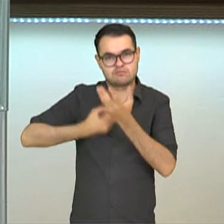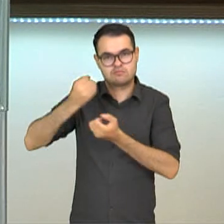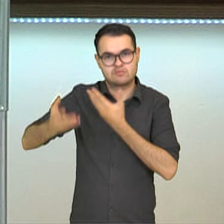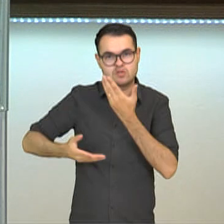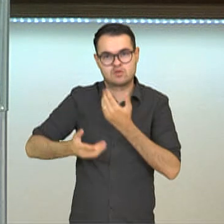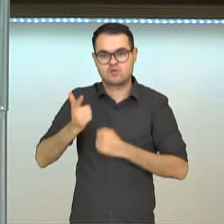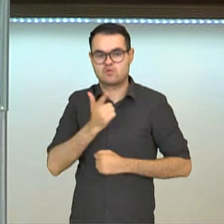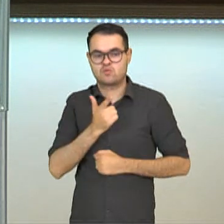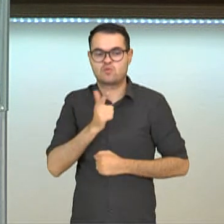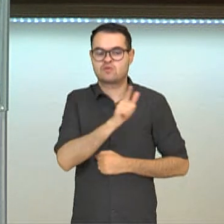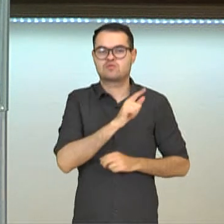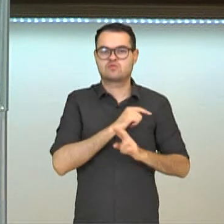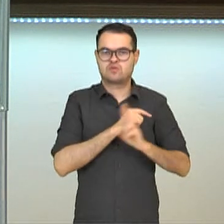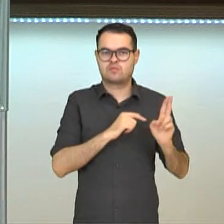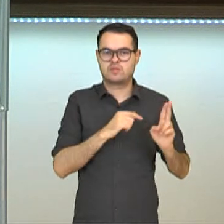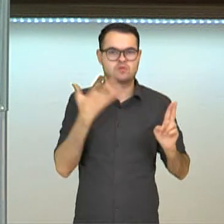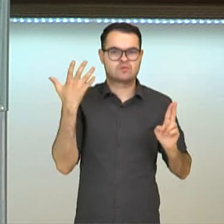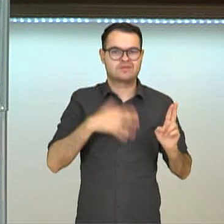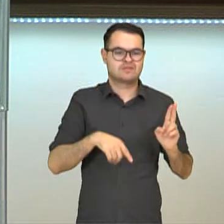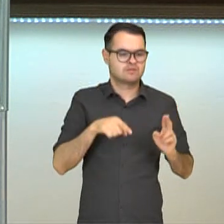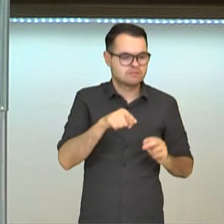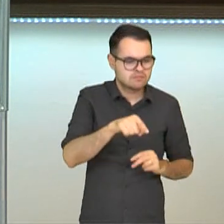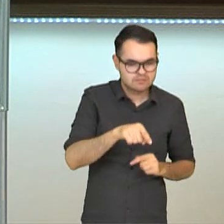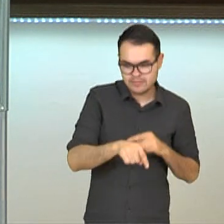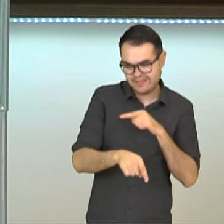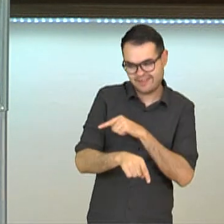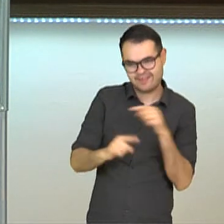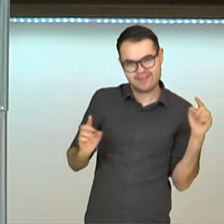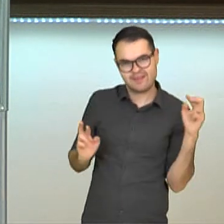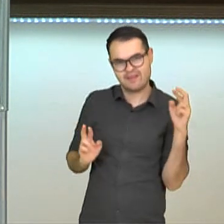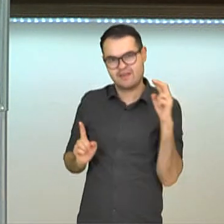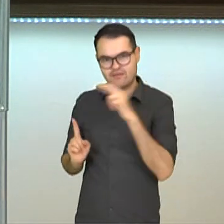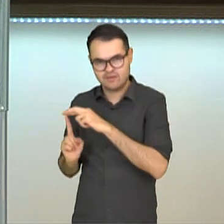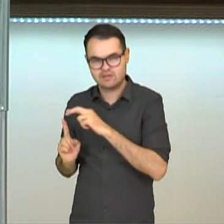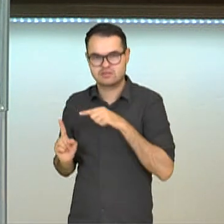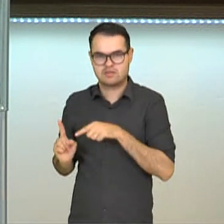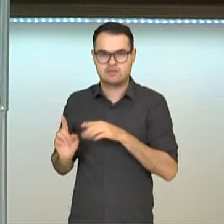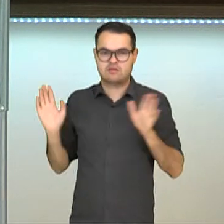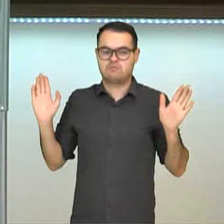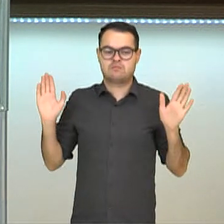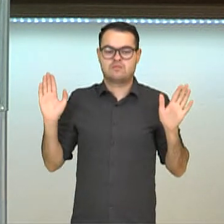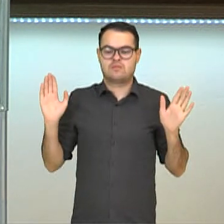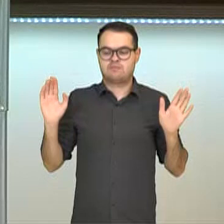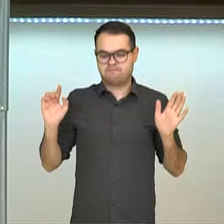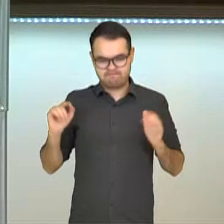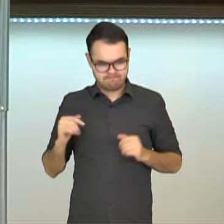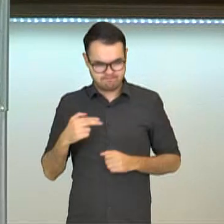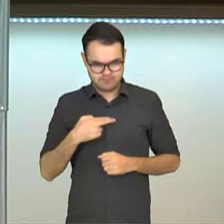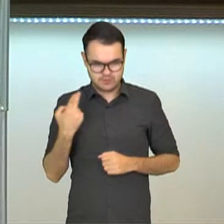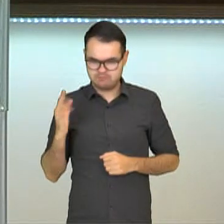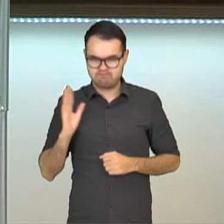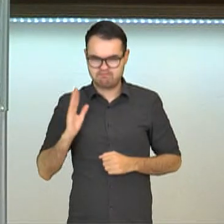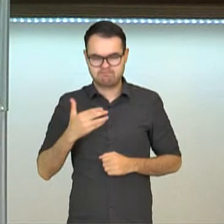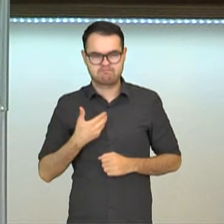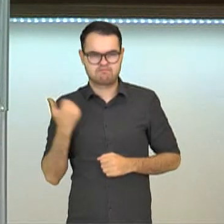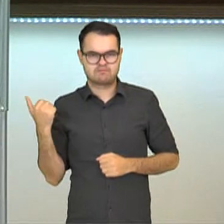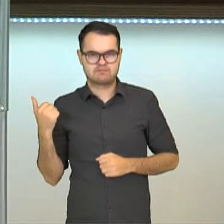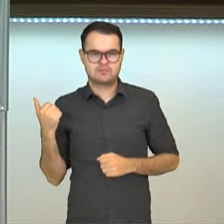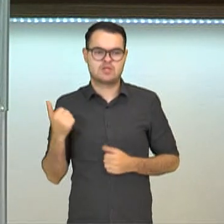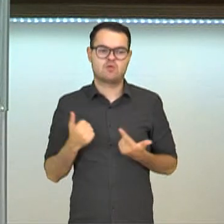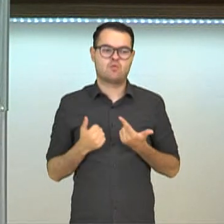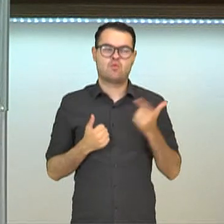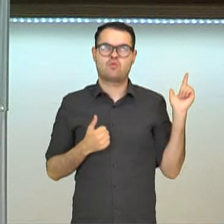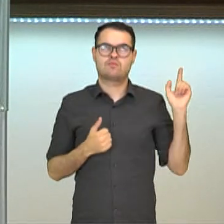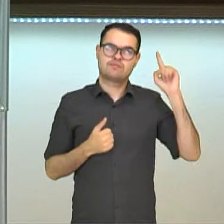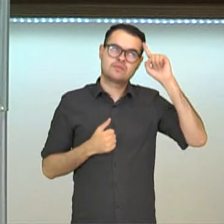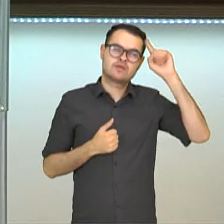outro nome. Ele não queria que as pessoas soubessem que era ele próprio, e aí ele publicava com outro nome. Por exemplo, Álvaro Campos, como a gente leu